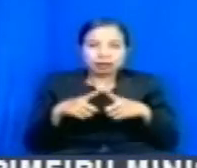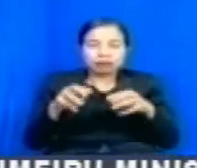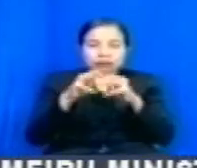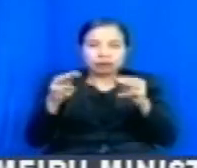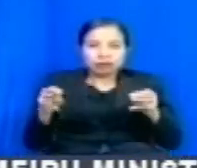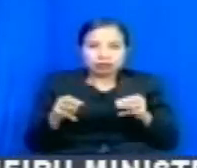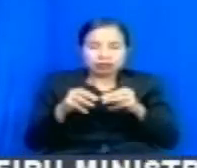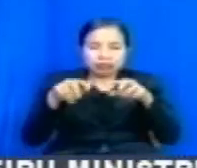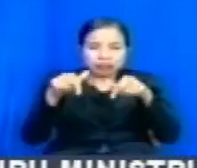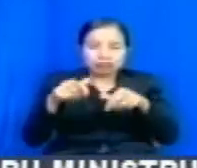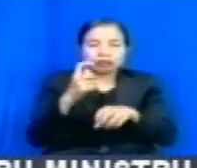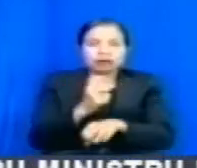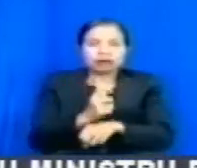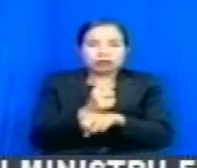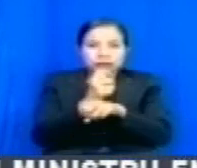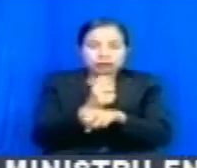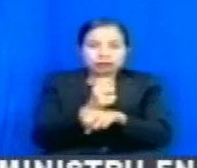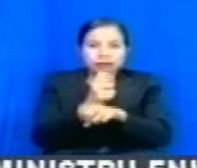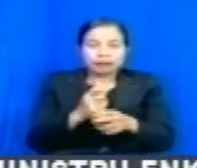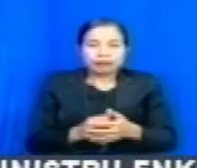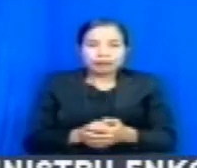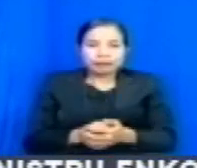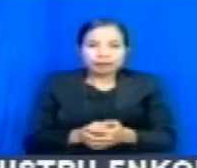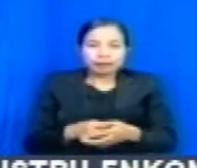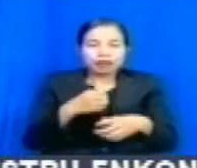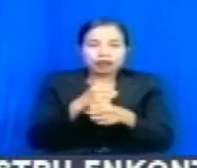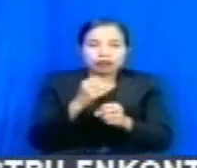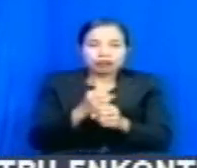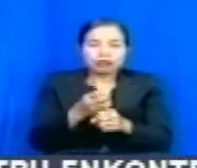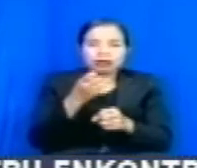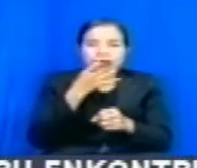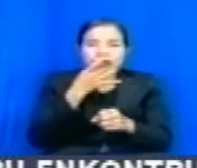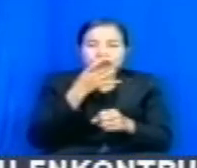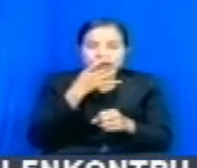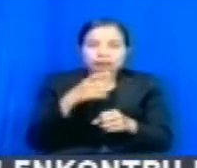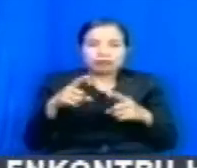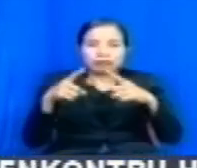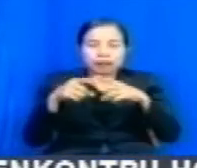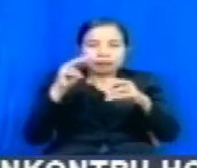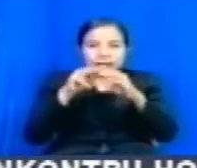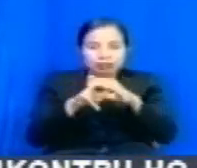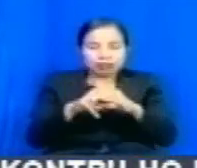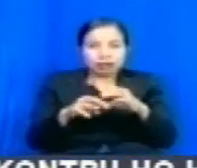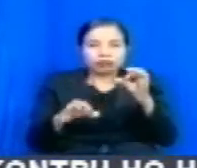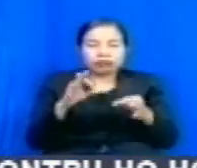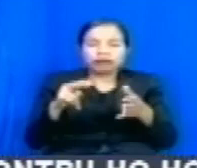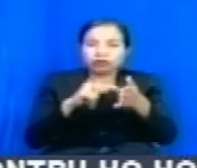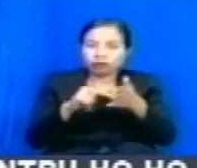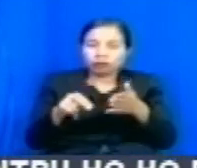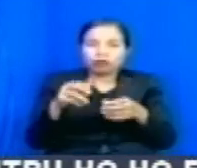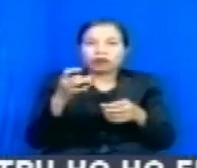nato bele montamos ahi mai ha mercado ne para se prepago ame